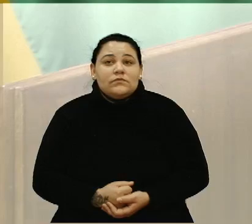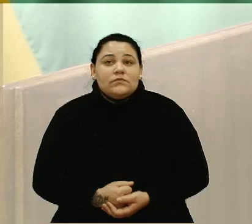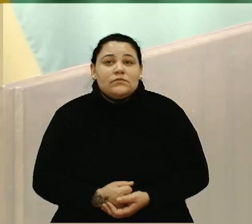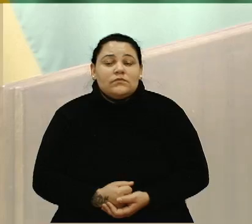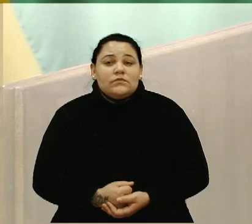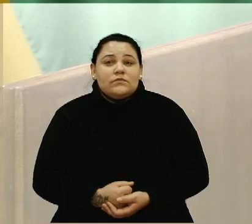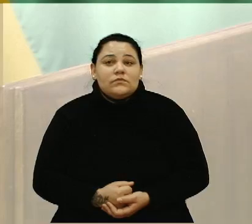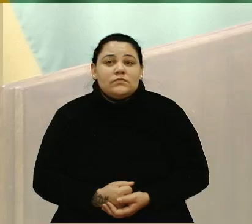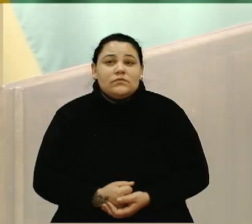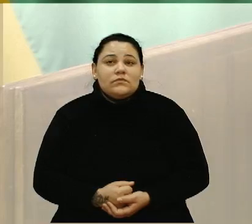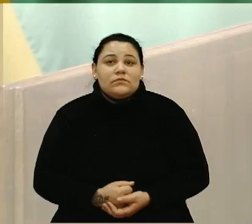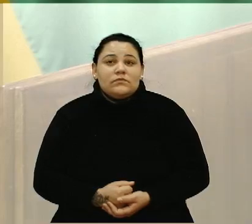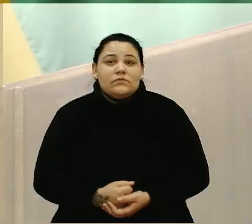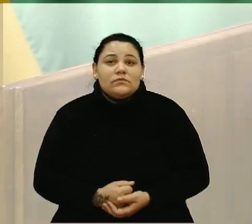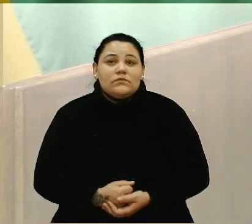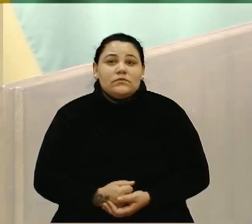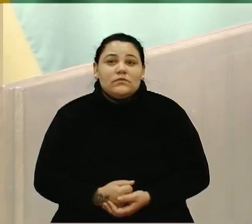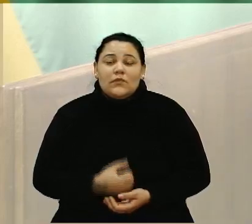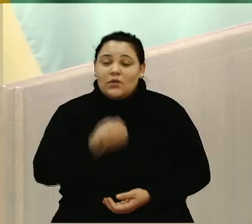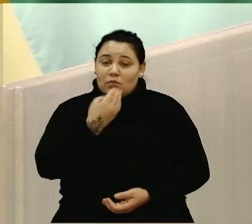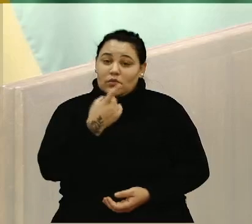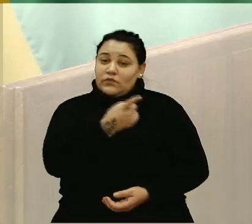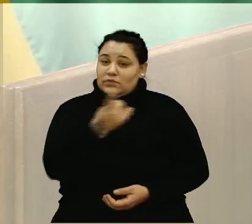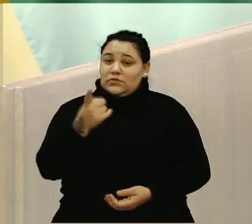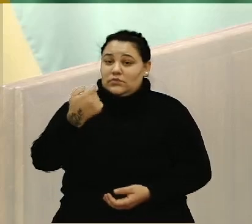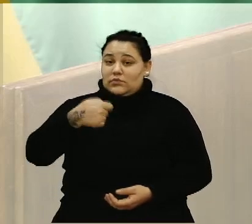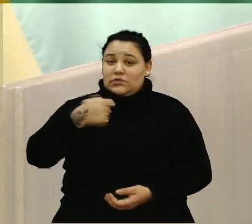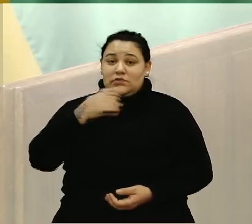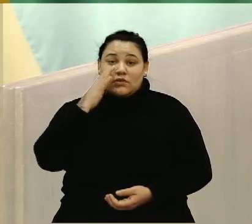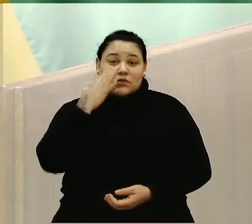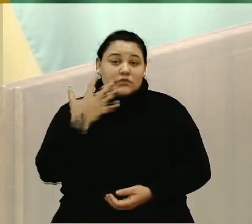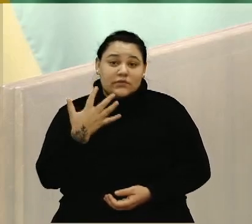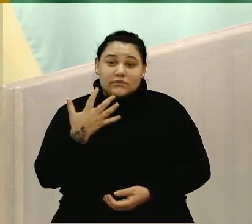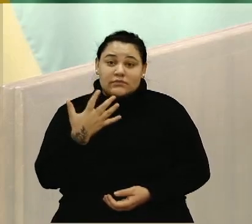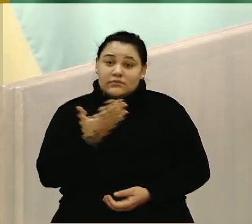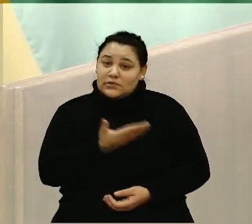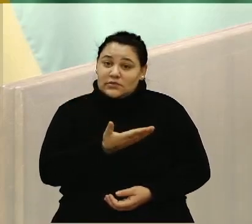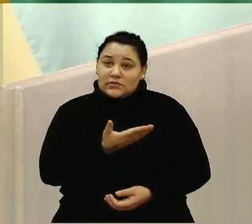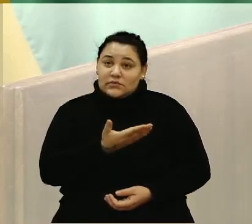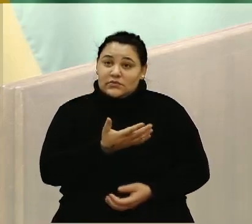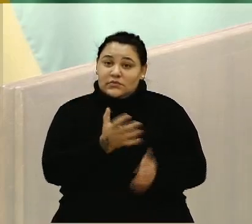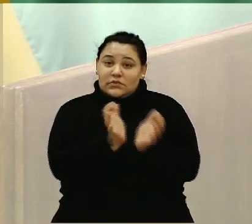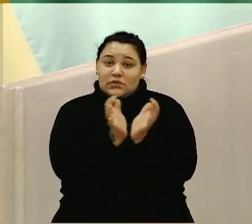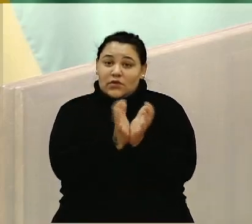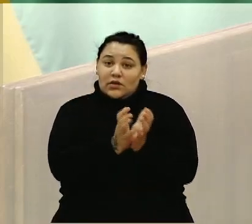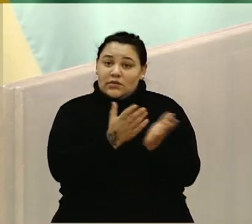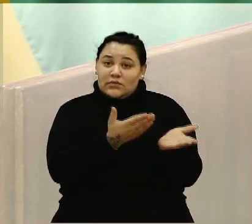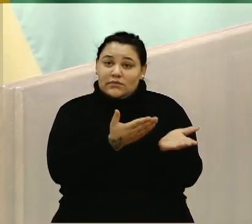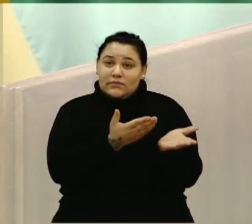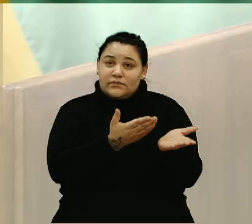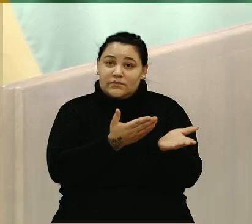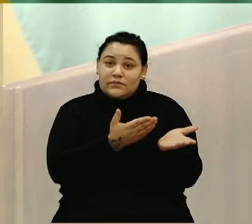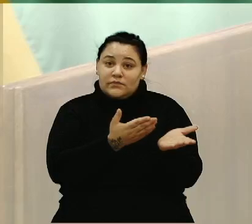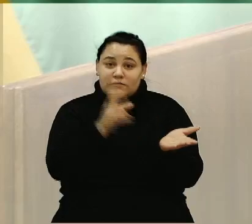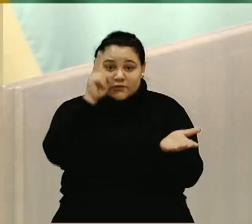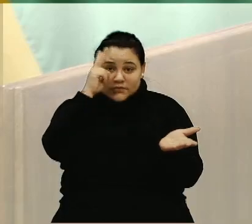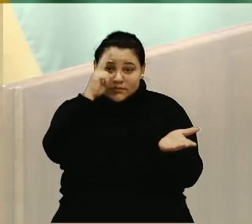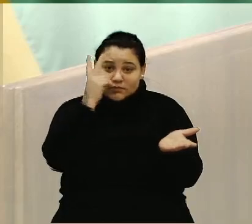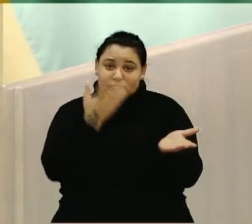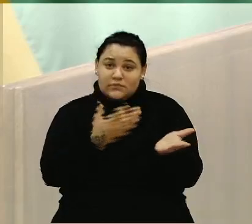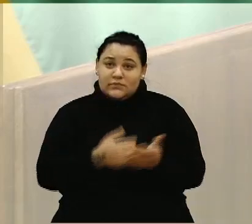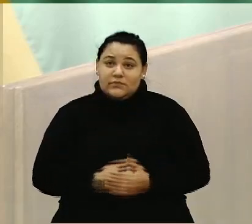Bom, uma situação que vocês têm que resolver, né, nobre colega João Ues, Velocino